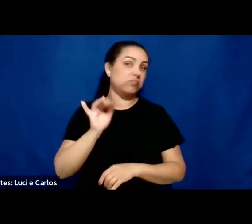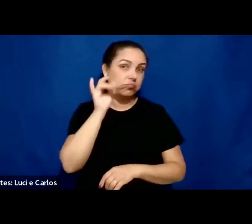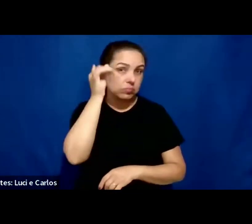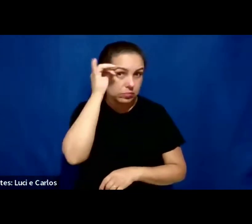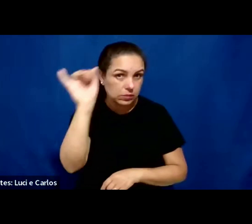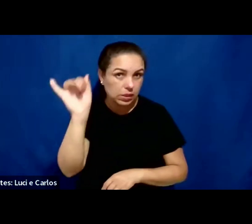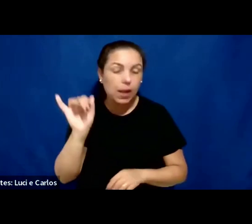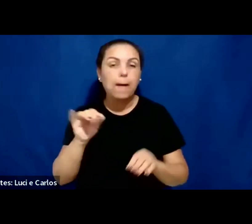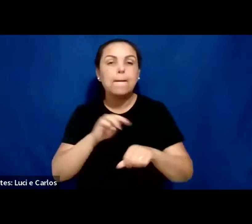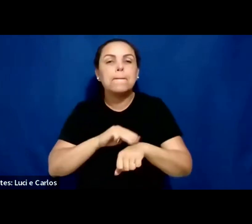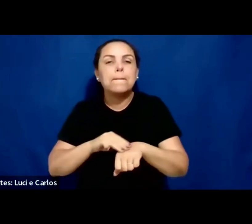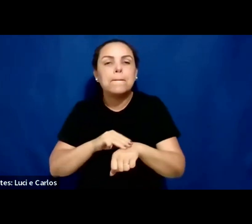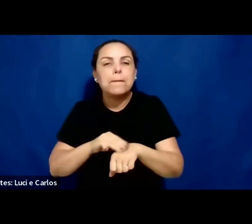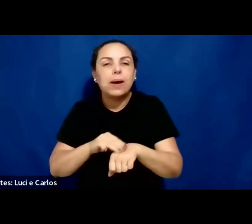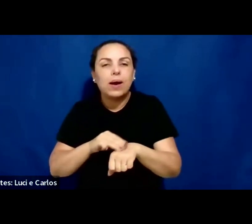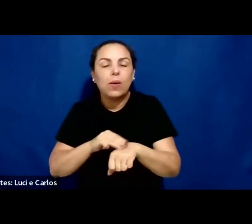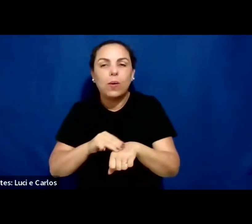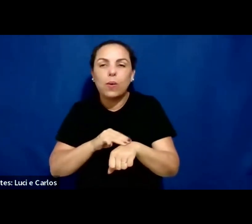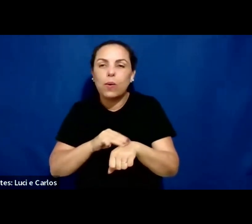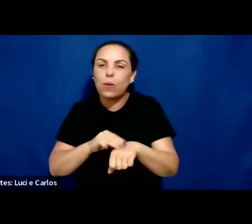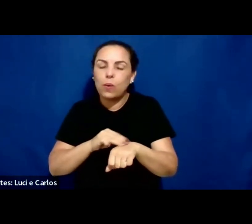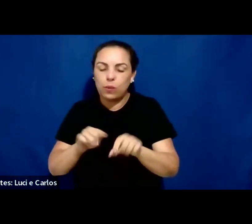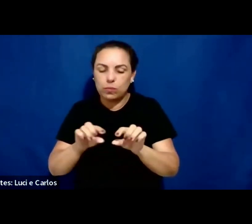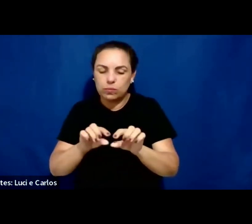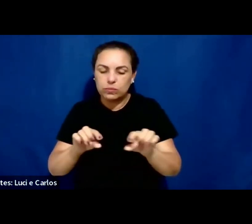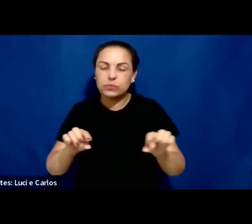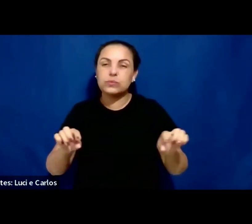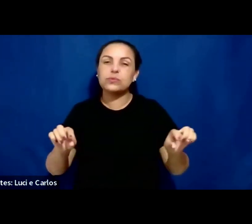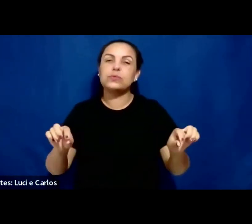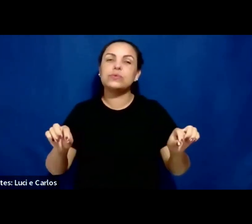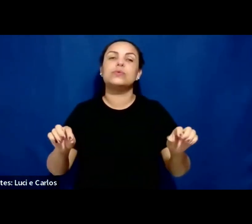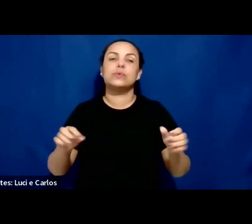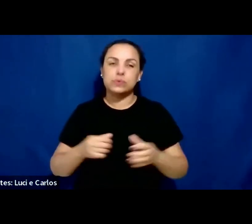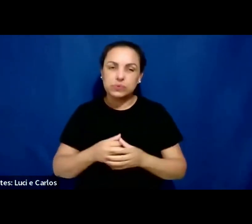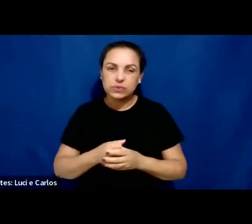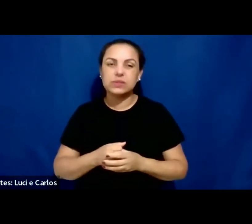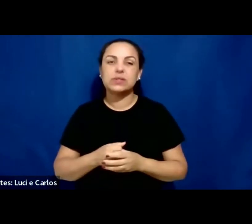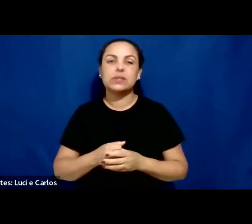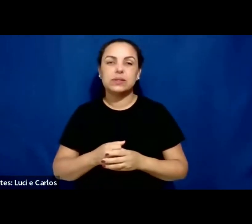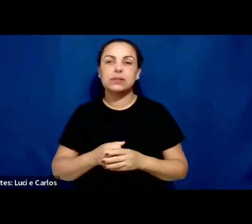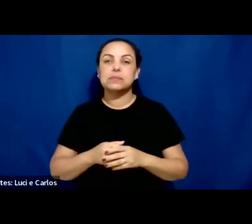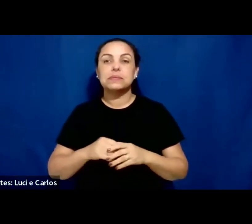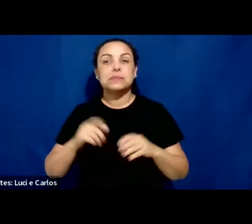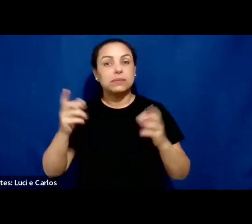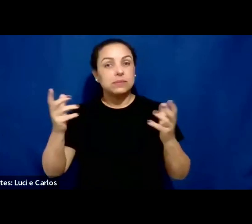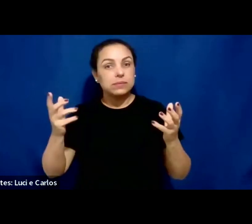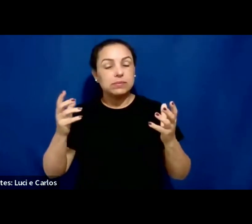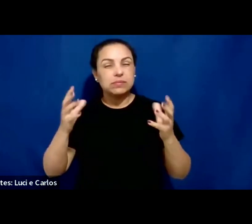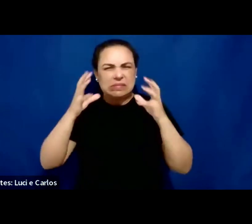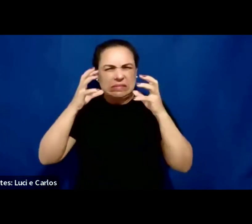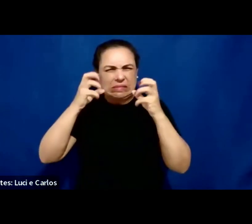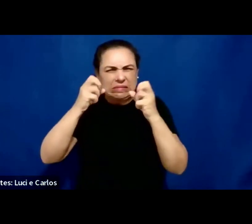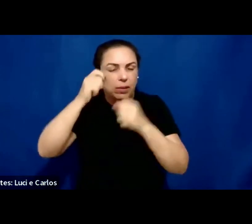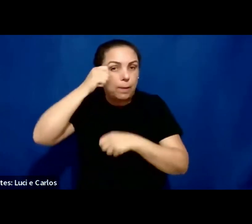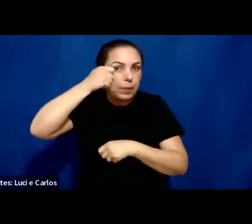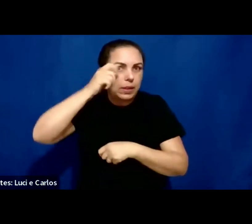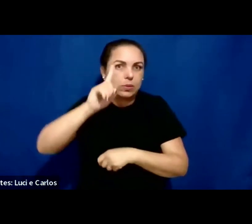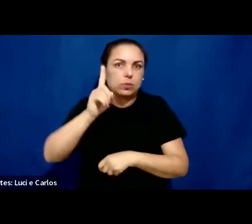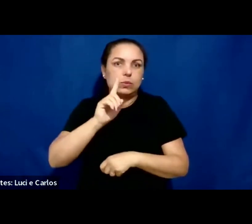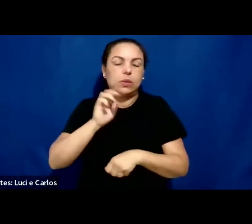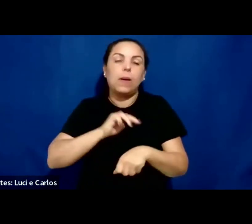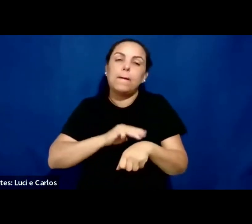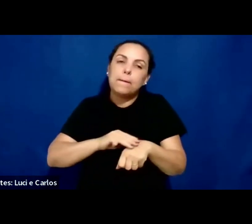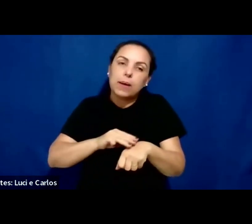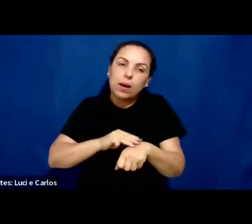cor tem que ser um marrom chumbo, não pode ser branca, amarela, preta não, né? Desculpa aí,